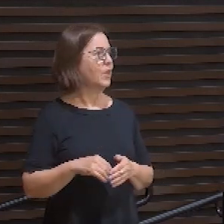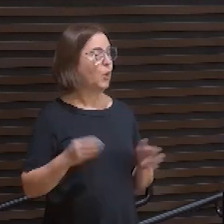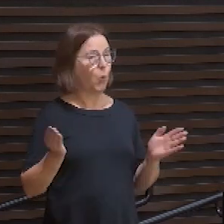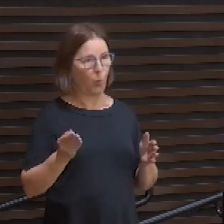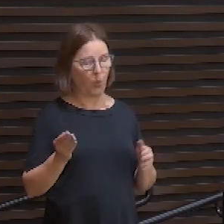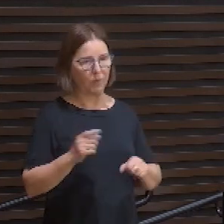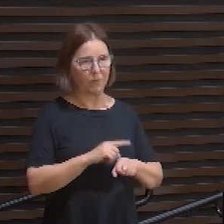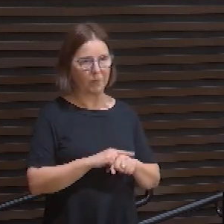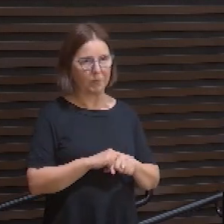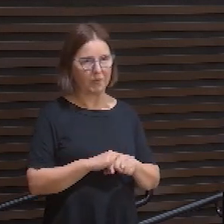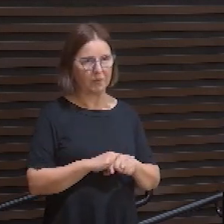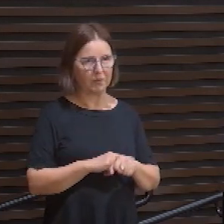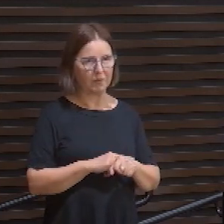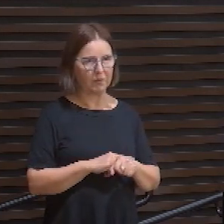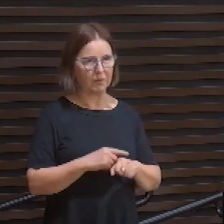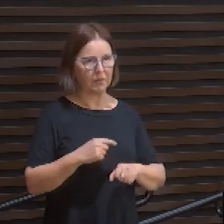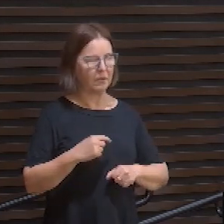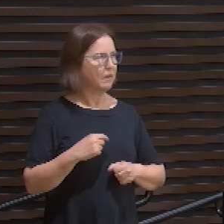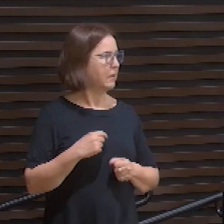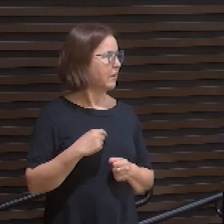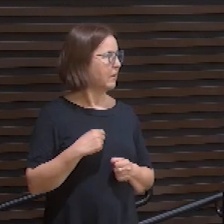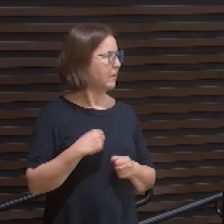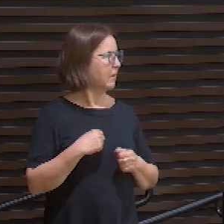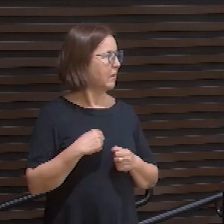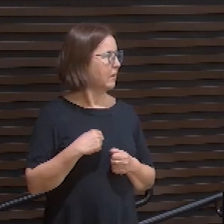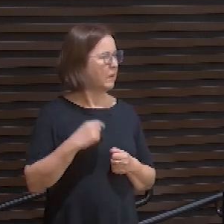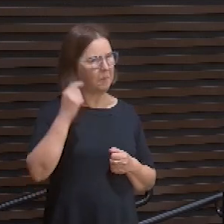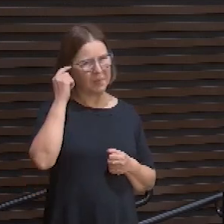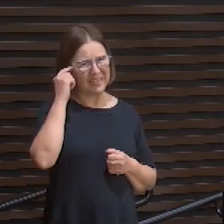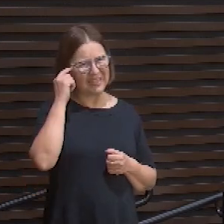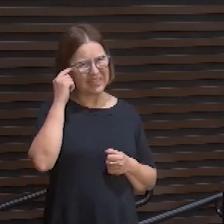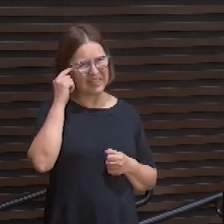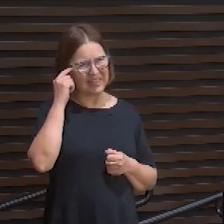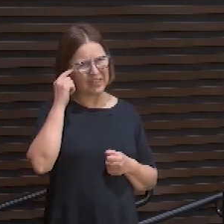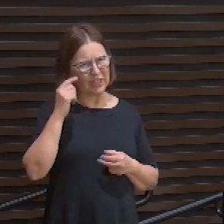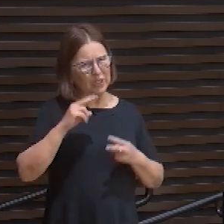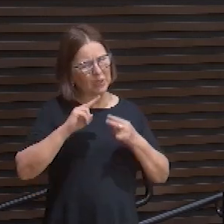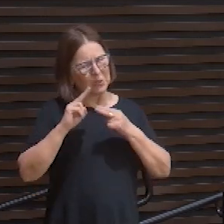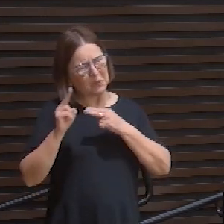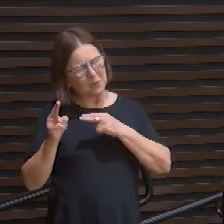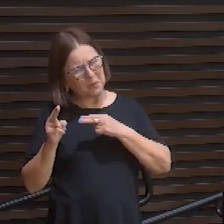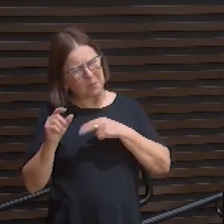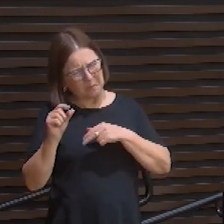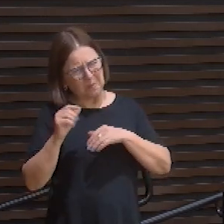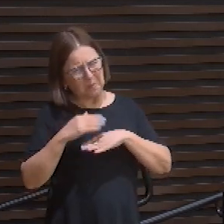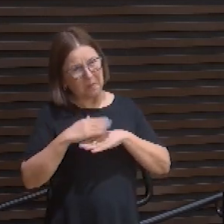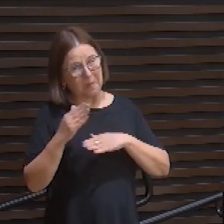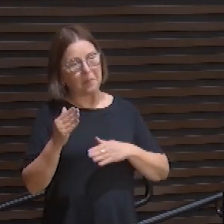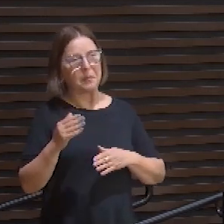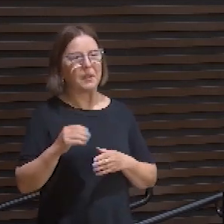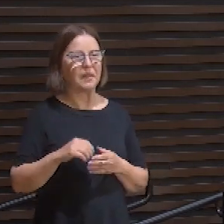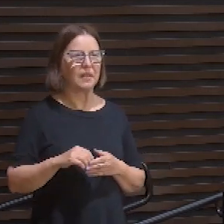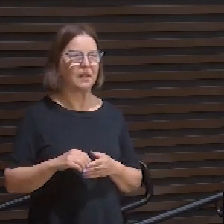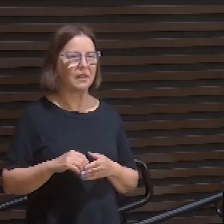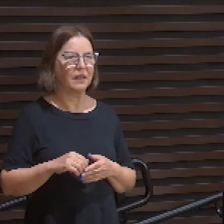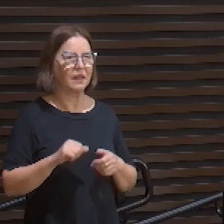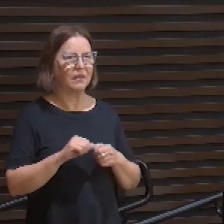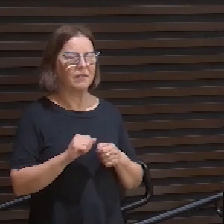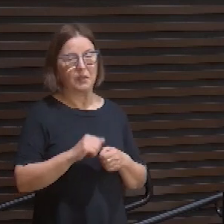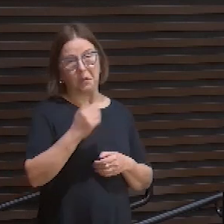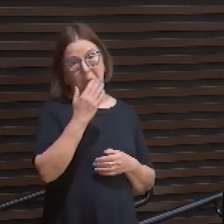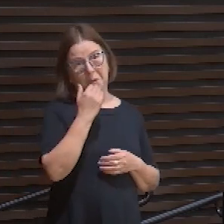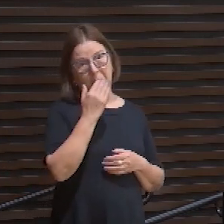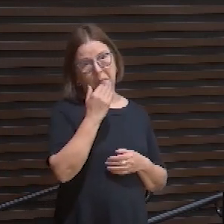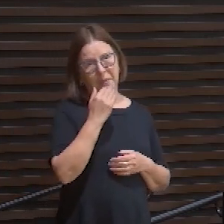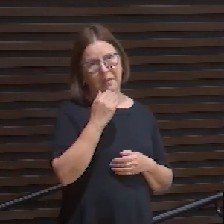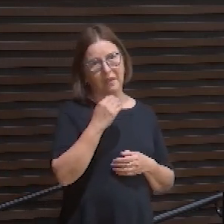eu pensei que eu ia dormir um pouquinho à tarde, nós fizemos lá uma comidinha e